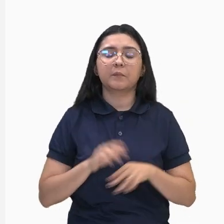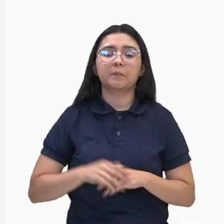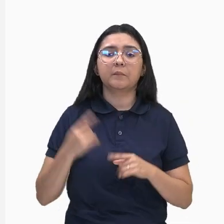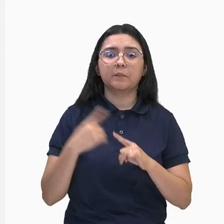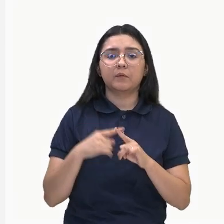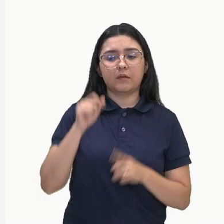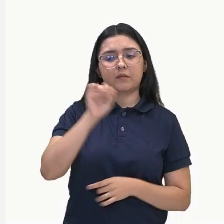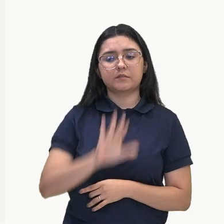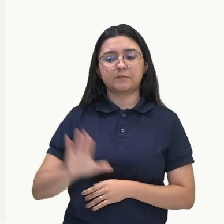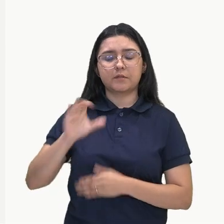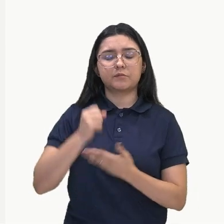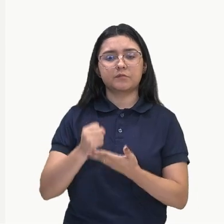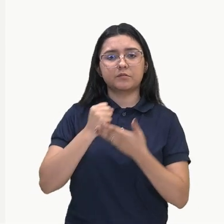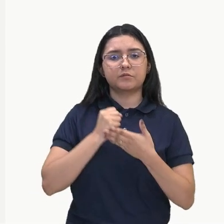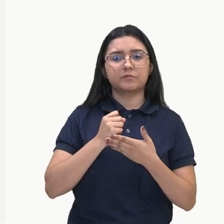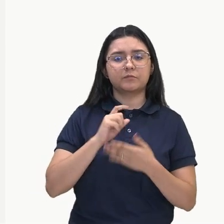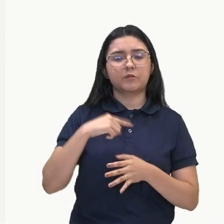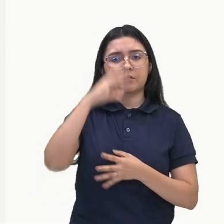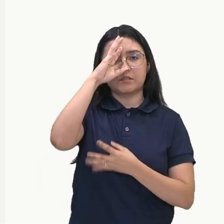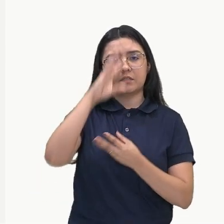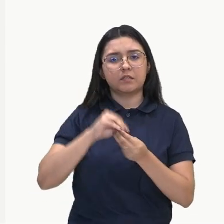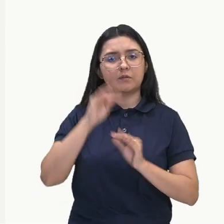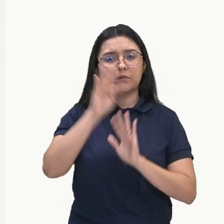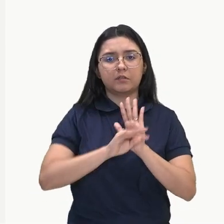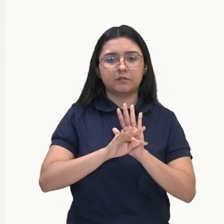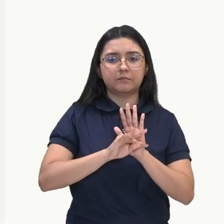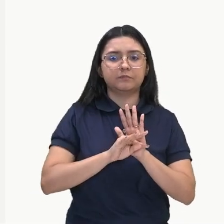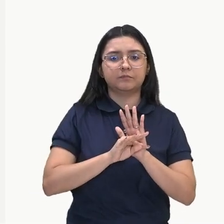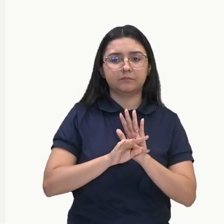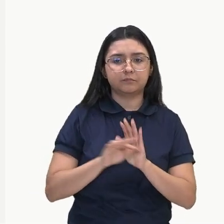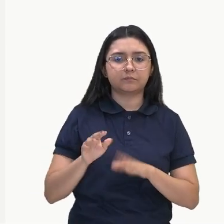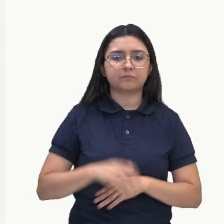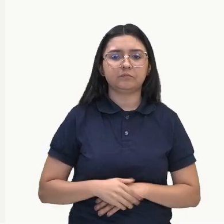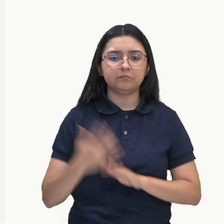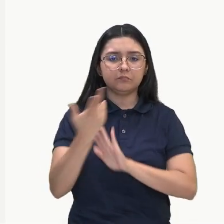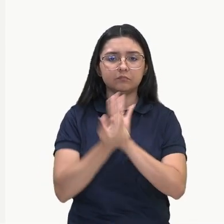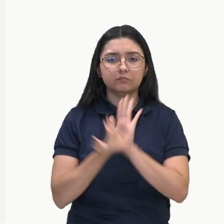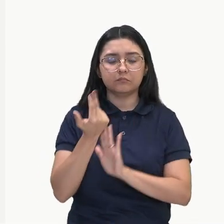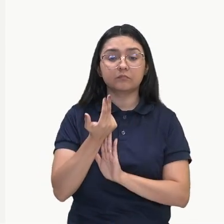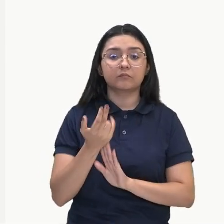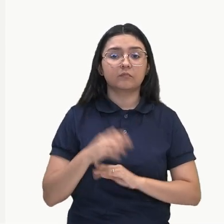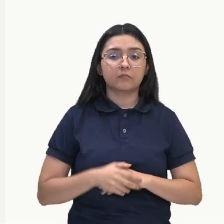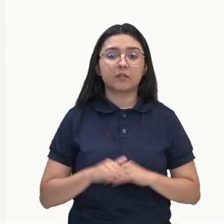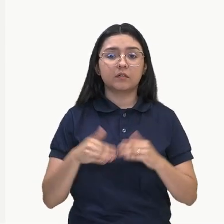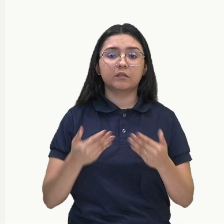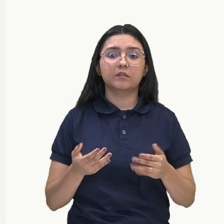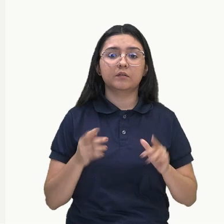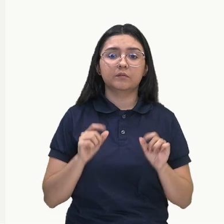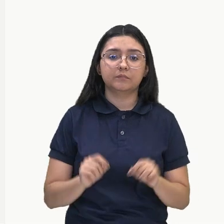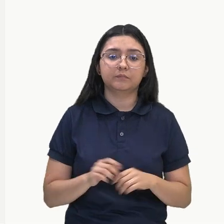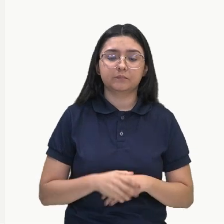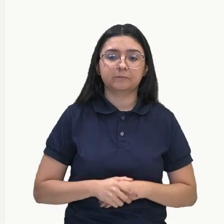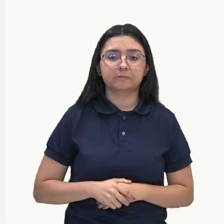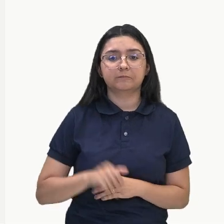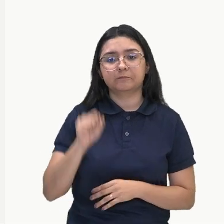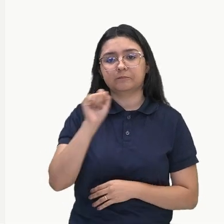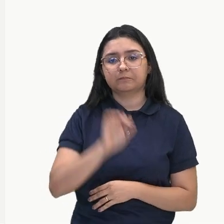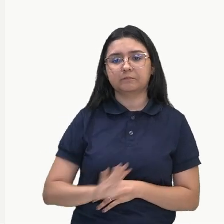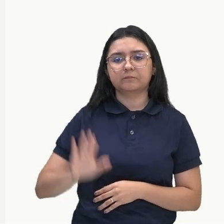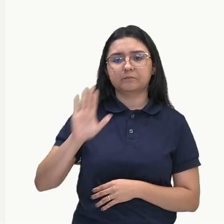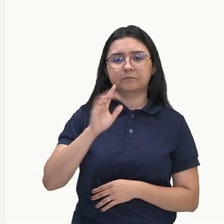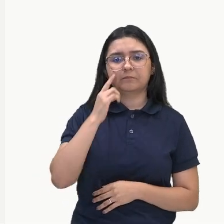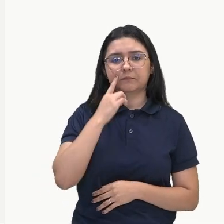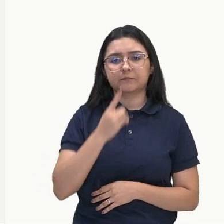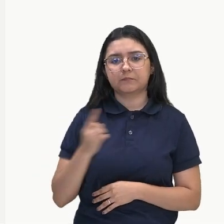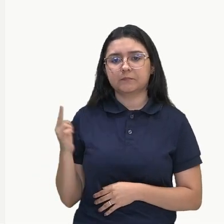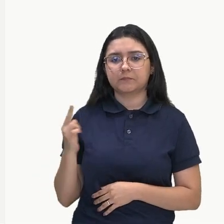ajudam bastante também. Imagens, ilustrações. Então, aqui, people, essa imagem